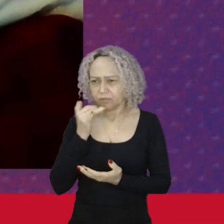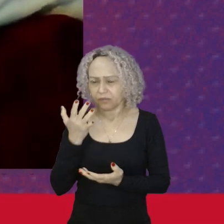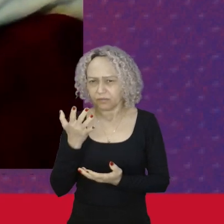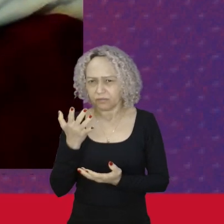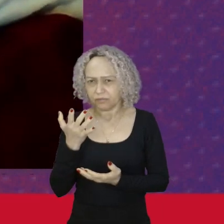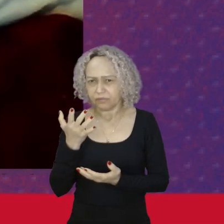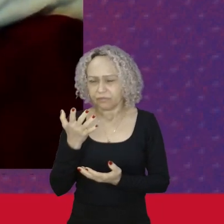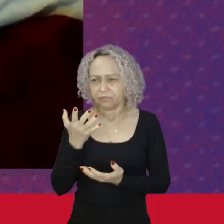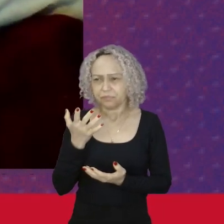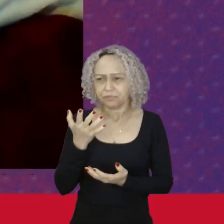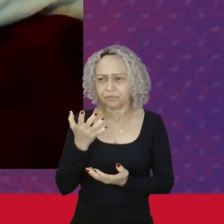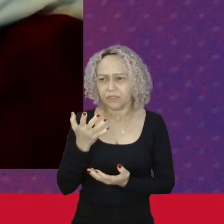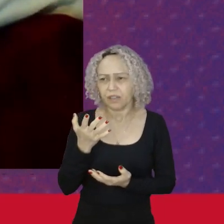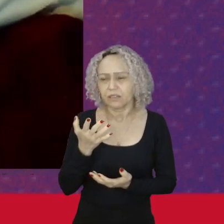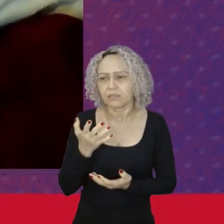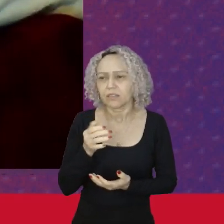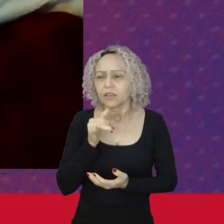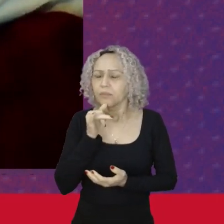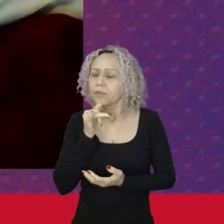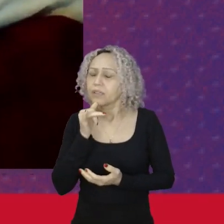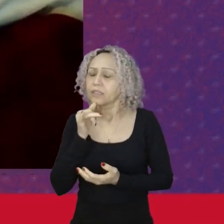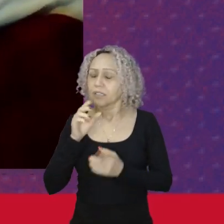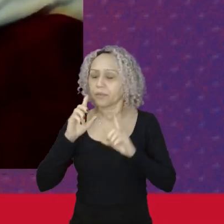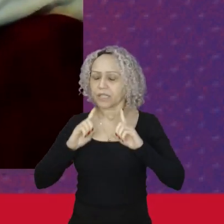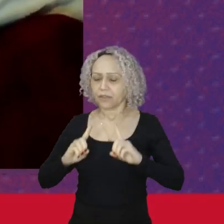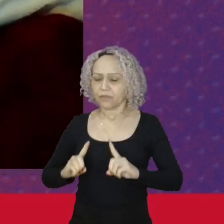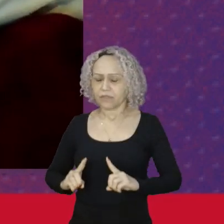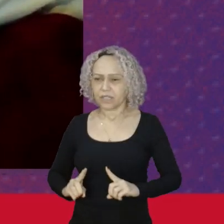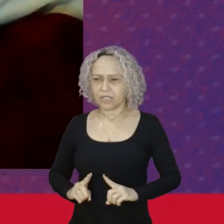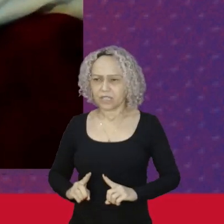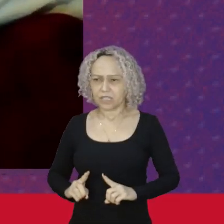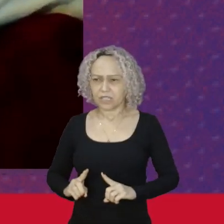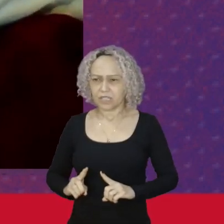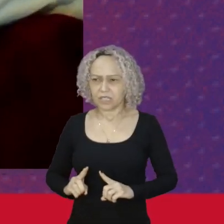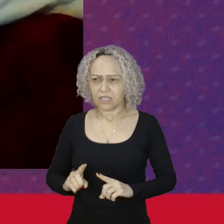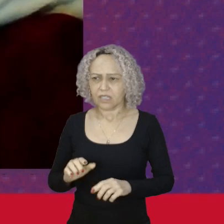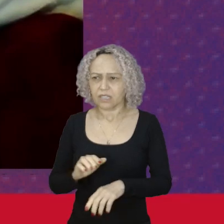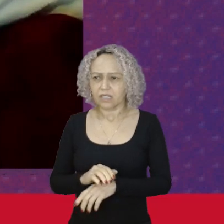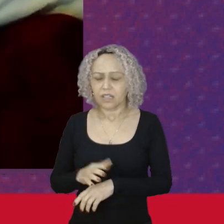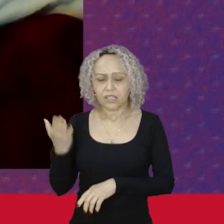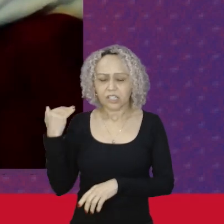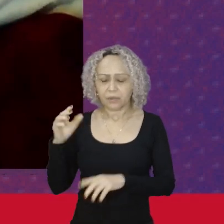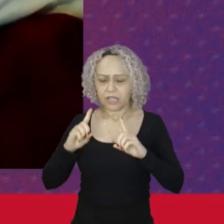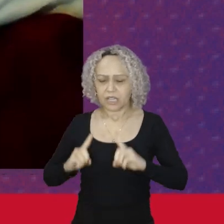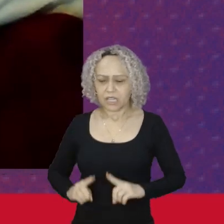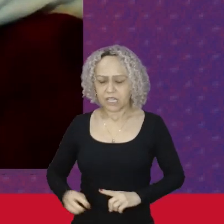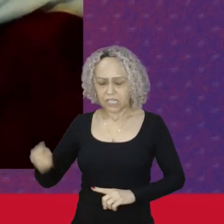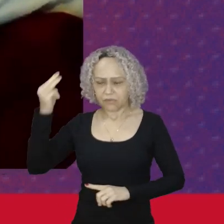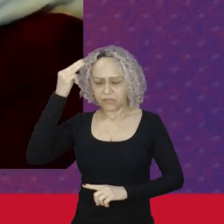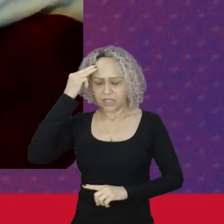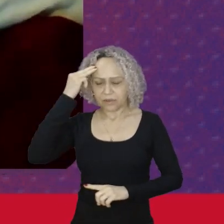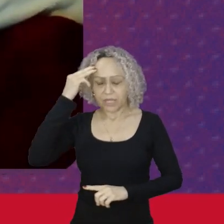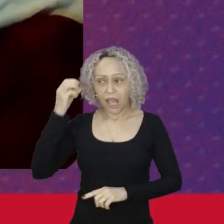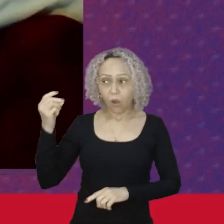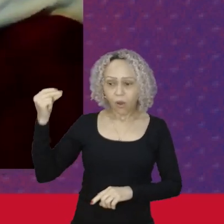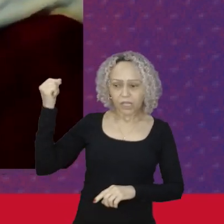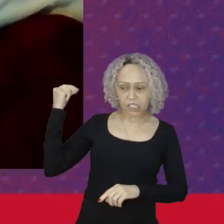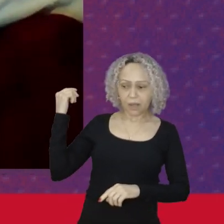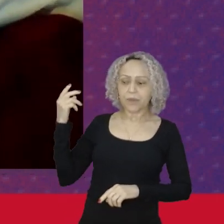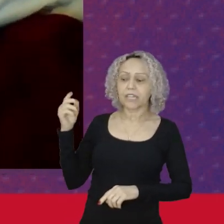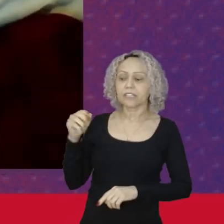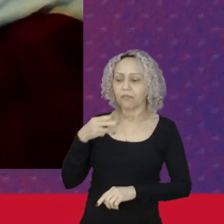deficiência intelectual, que é assim que a gente chama hoje, o que se denominava antigamente de deficiência mental,